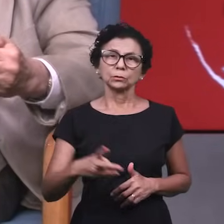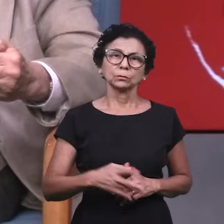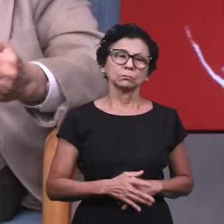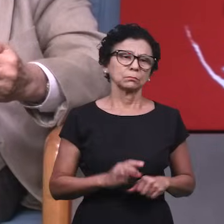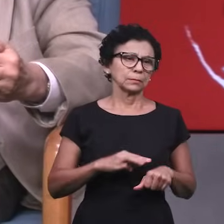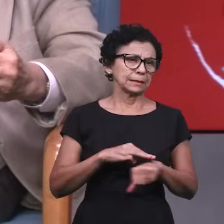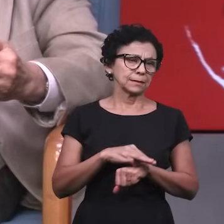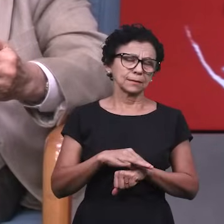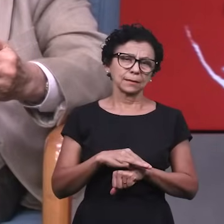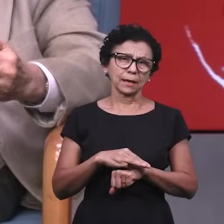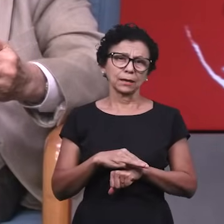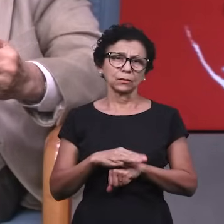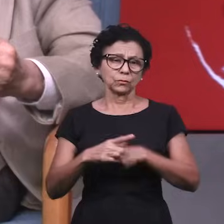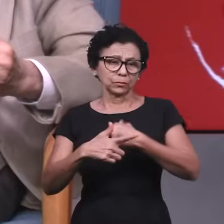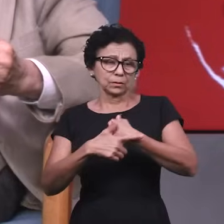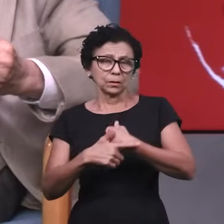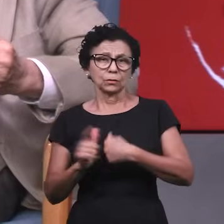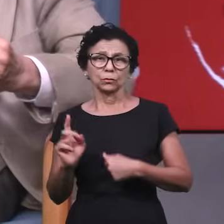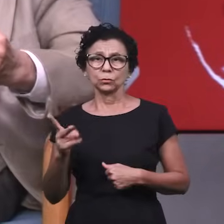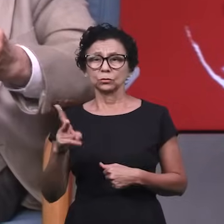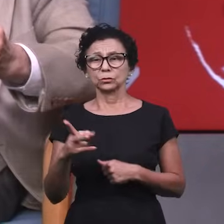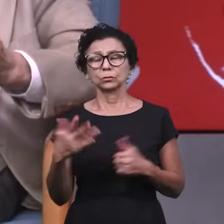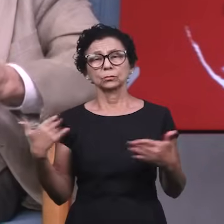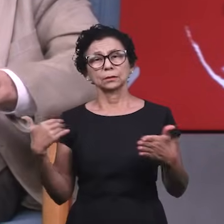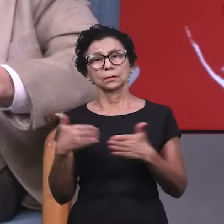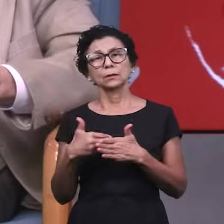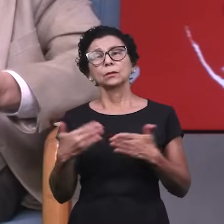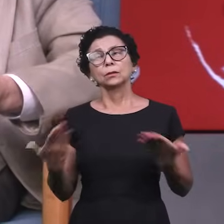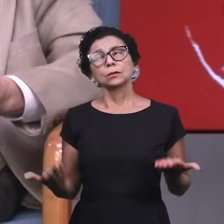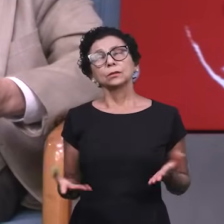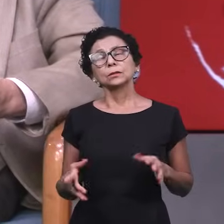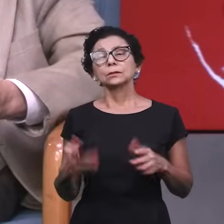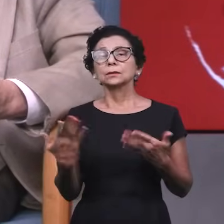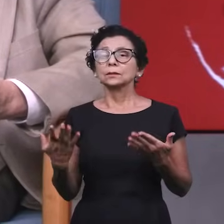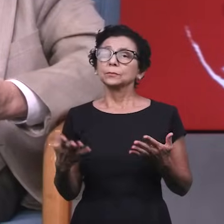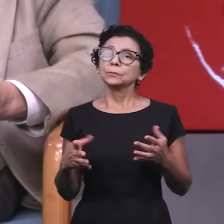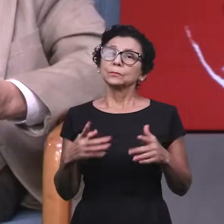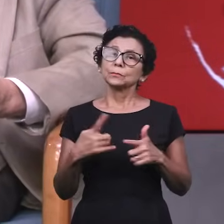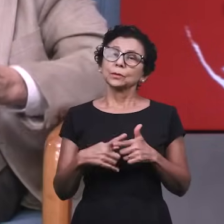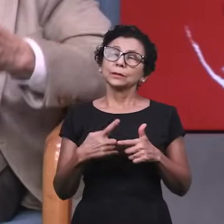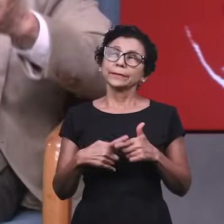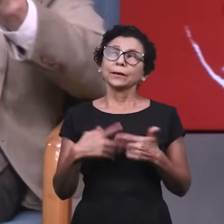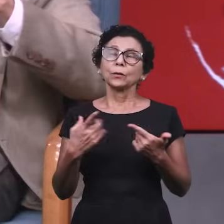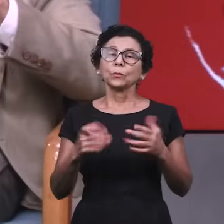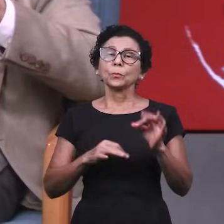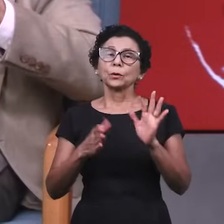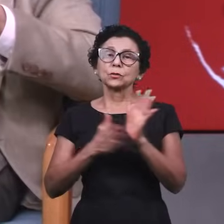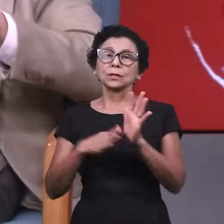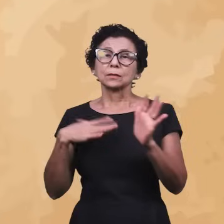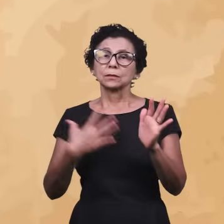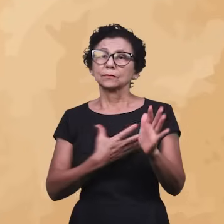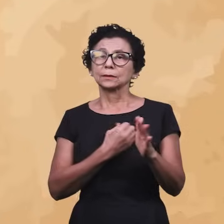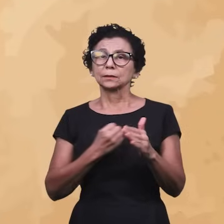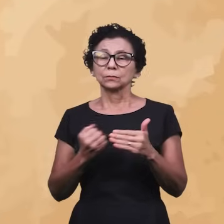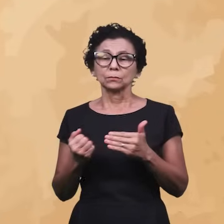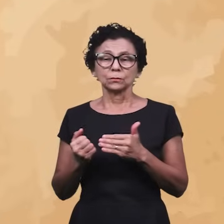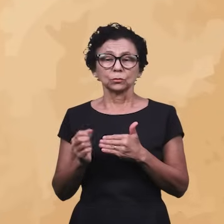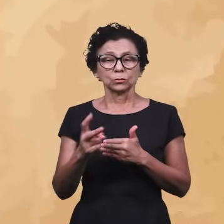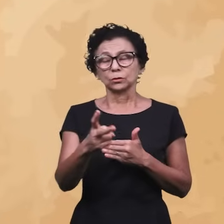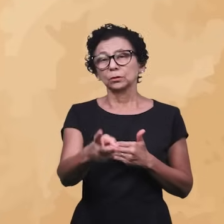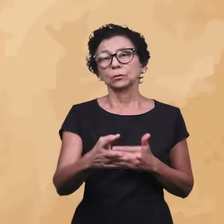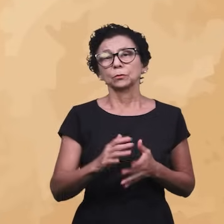função continua até os nossos dias, porque o projeto continua sendo realizado. Então, os cinco